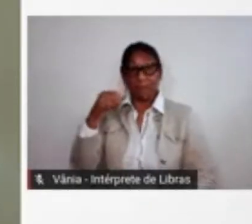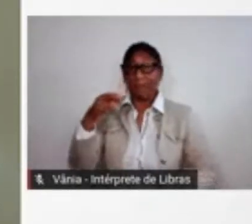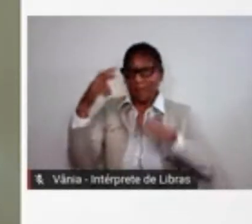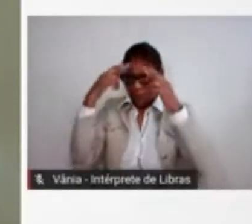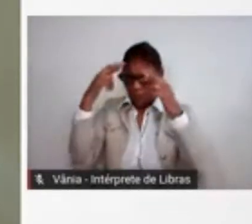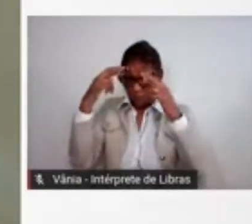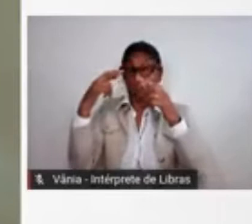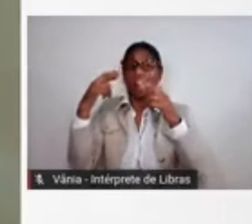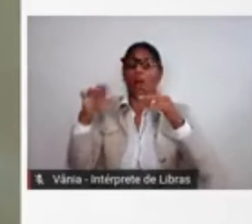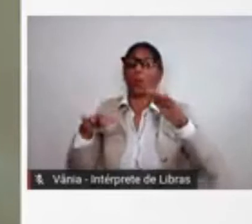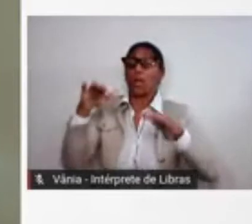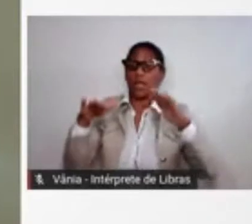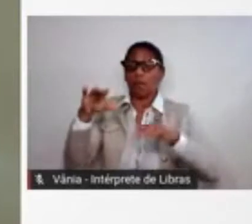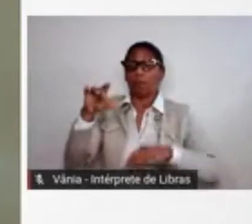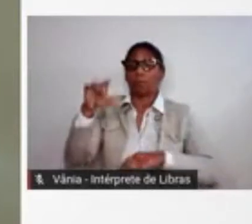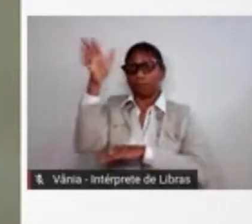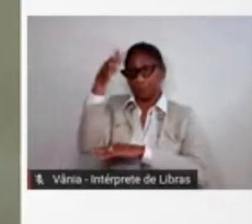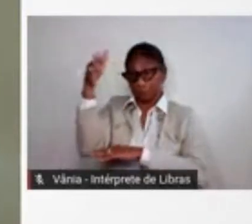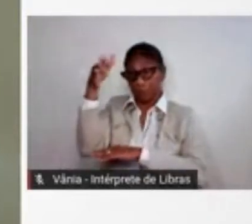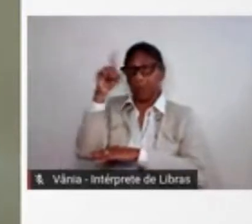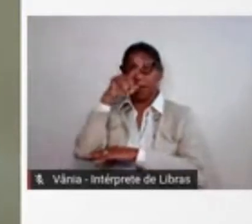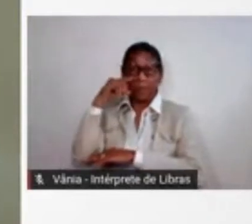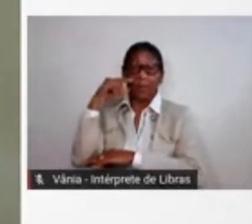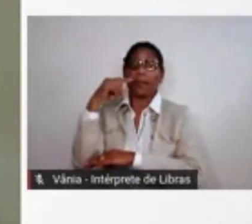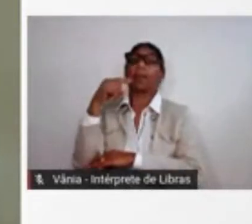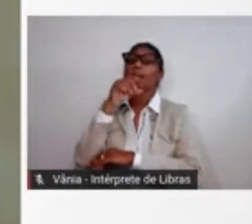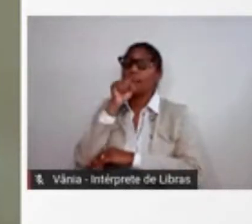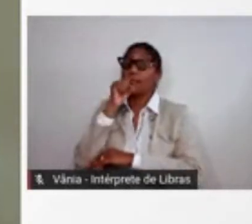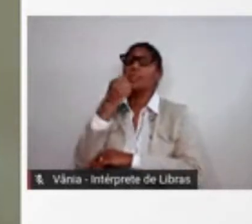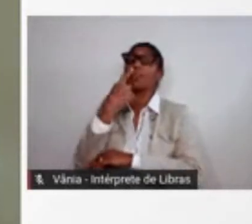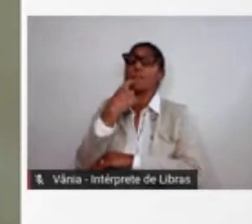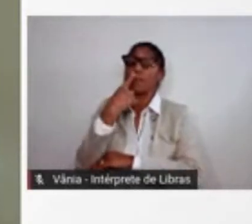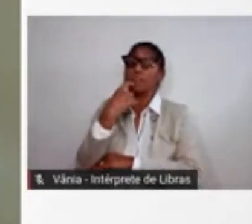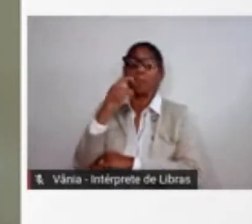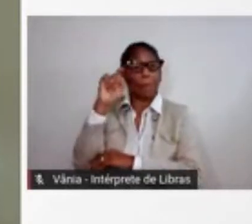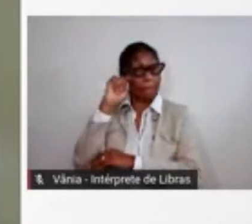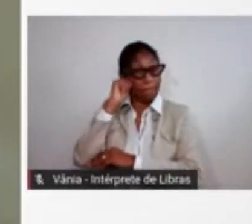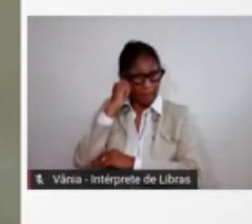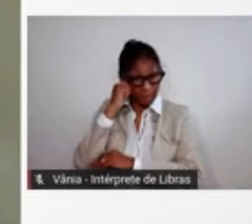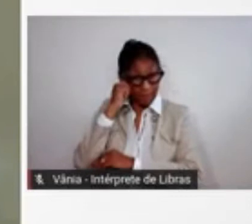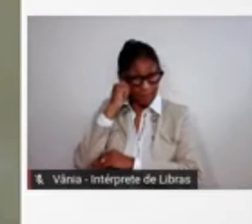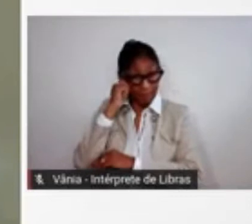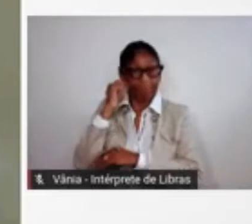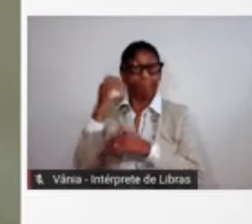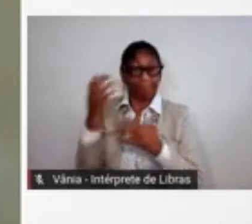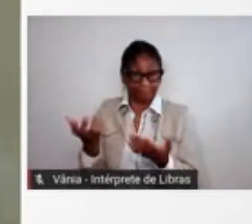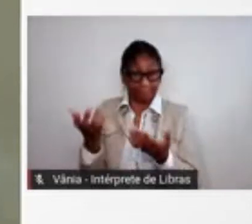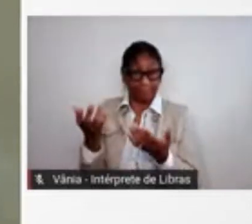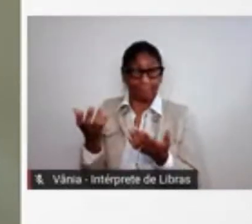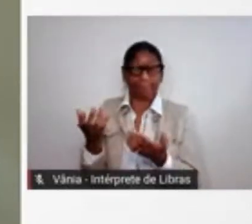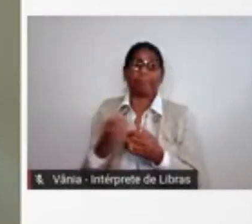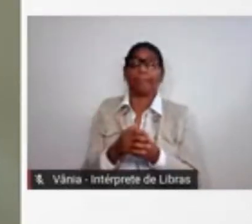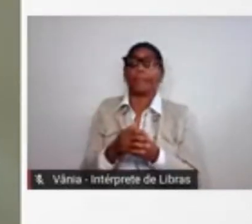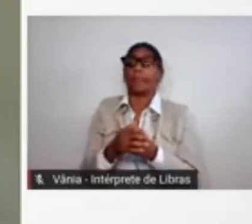nós temos: bandeira amarela, laranja, vermelha e preta. Ou seja, não é o caso de definirem